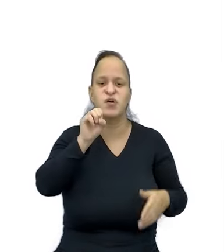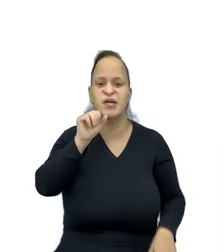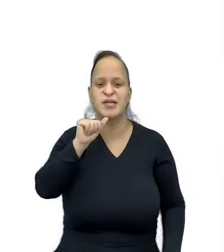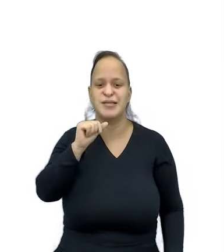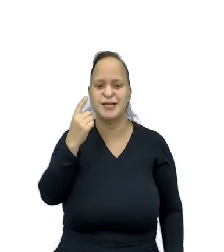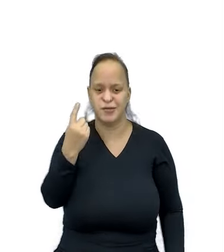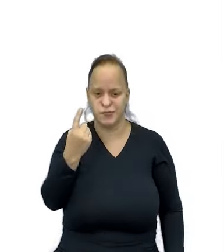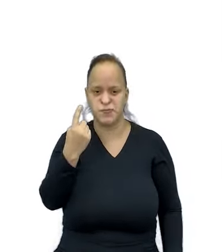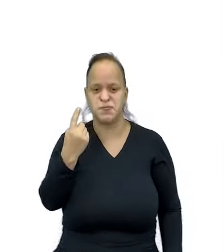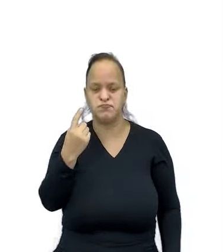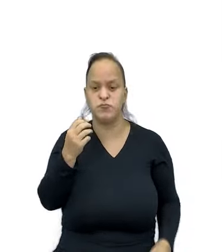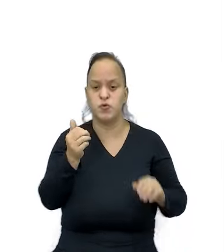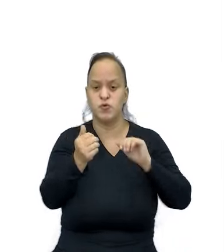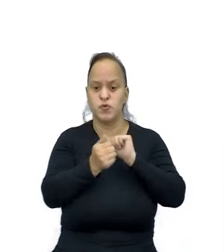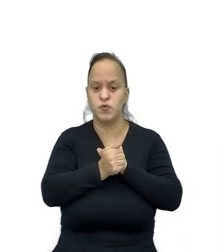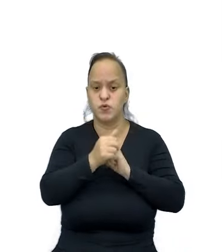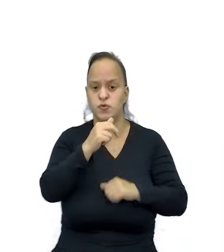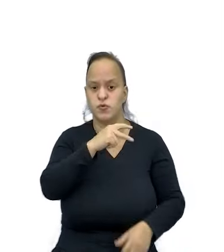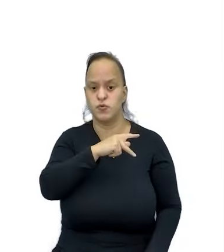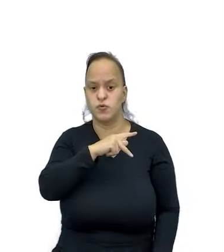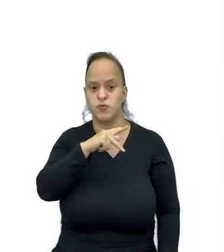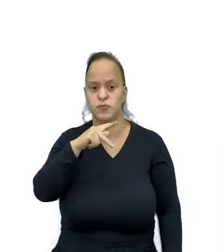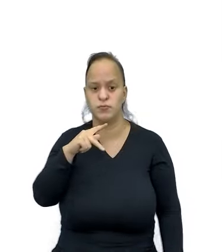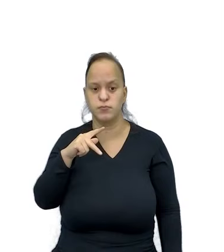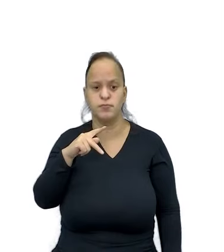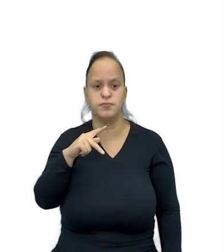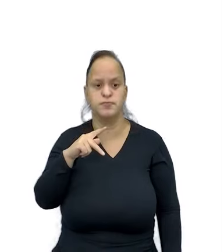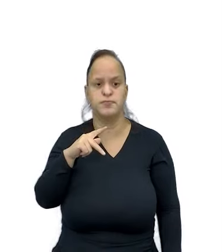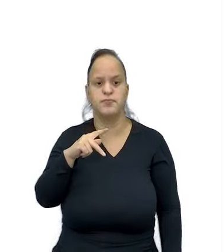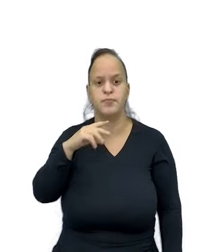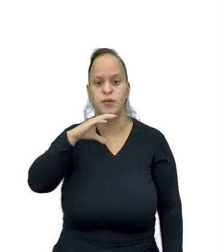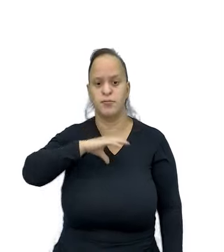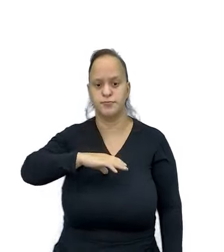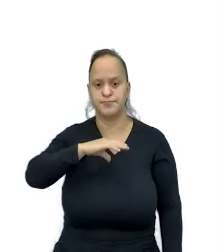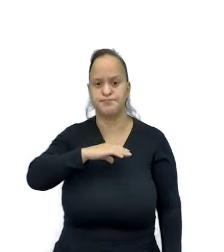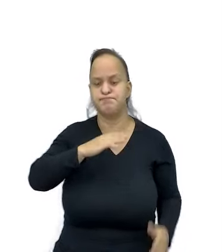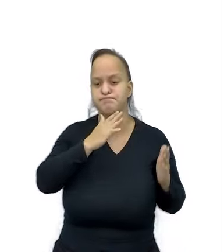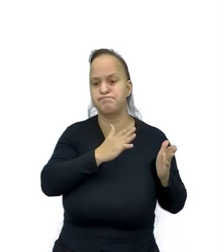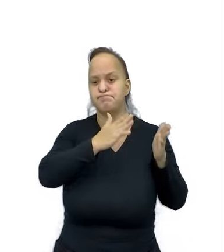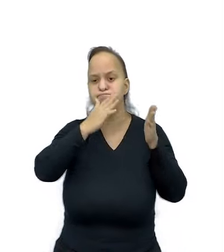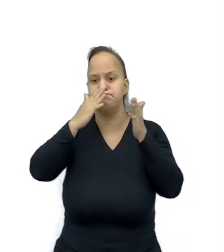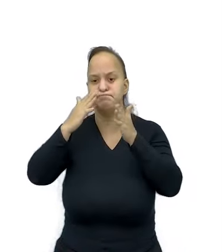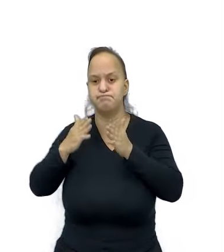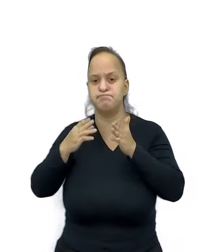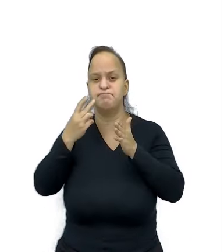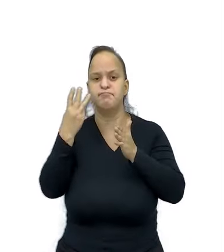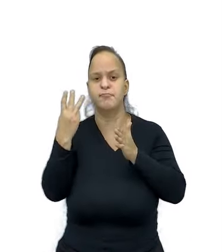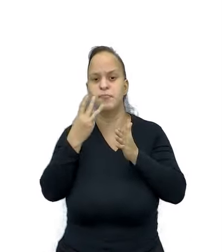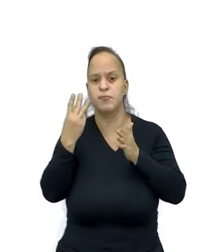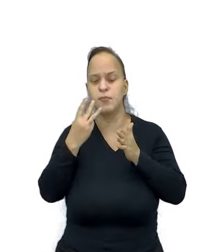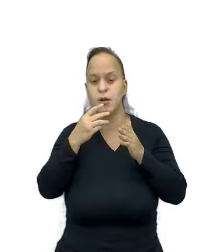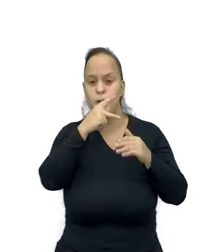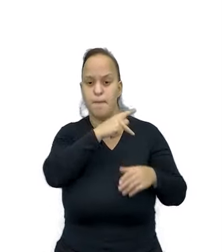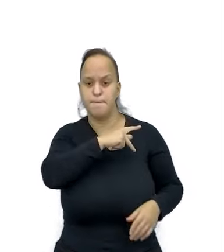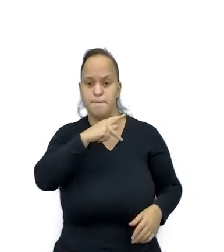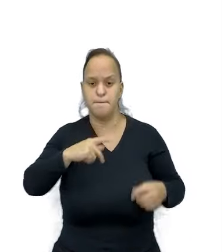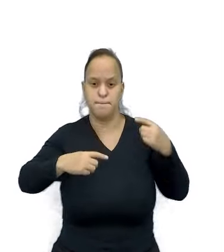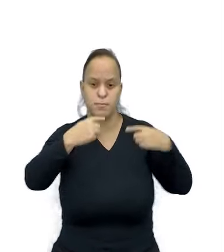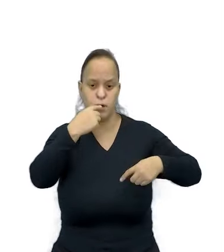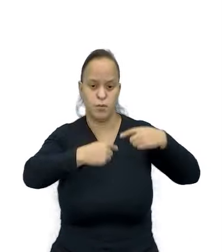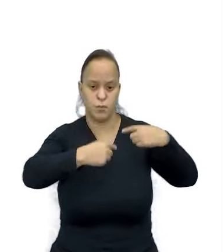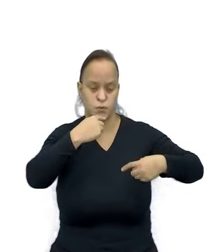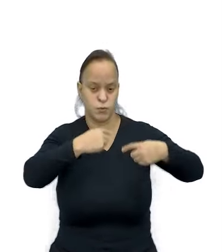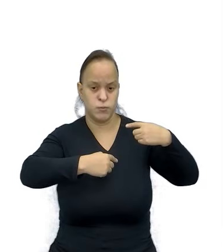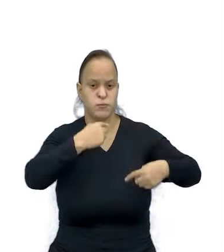com os professores aí do componente de língua portuguesa, né? No terceiro momento, discutir com os professores de que maneira